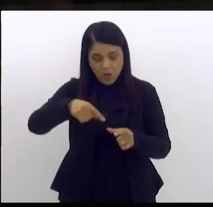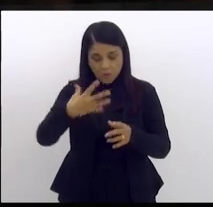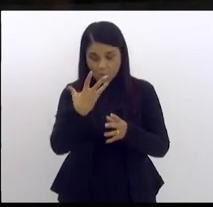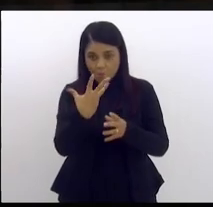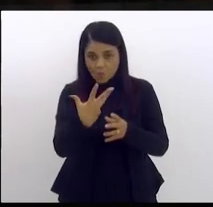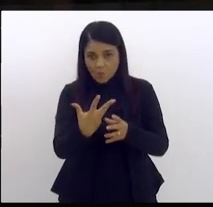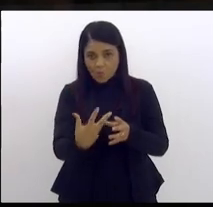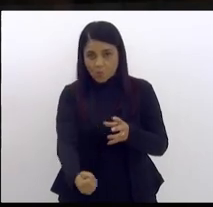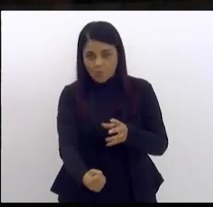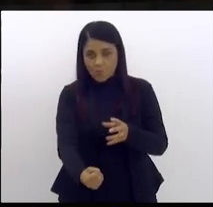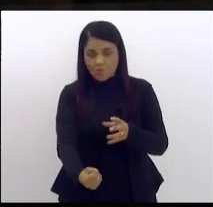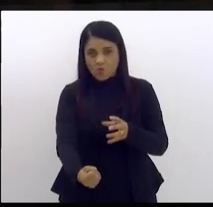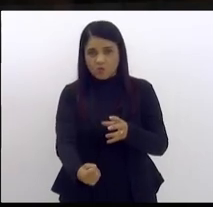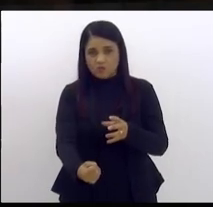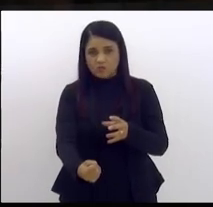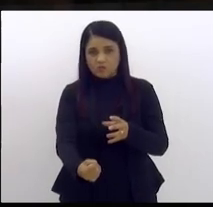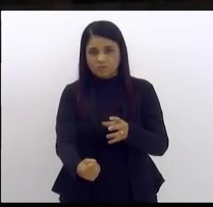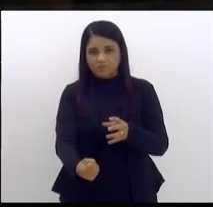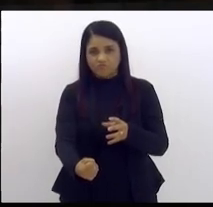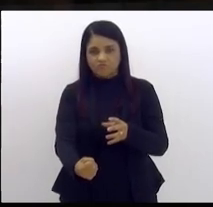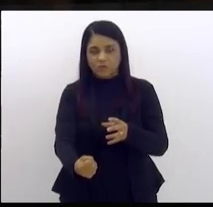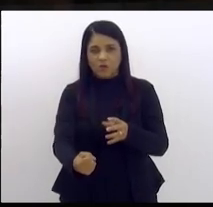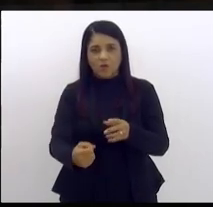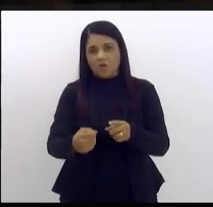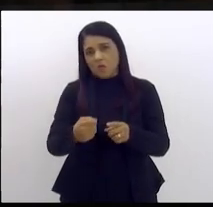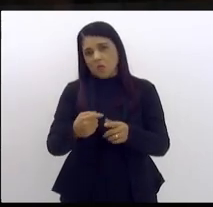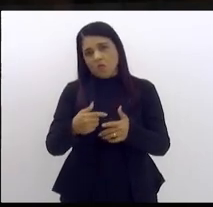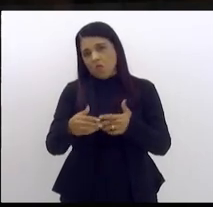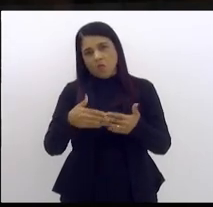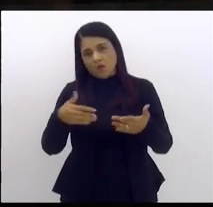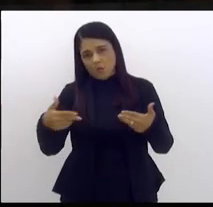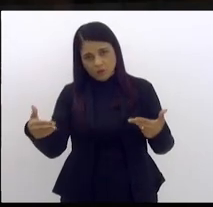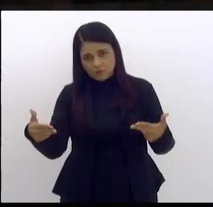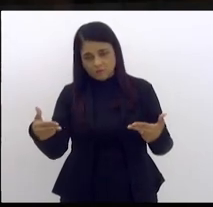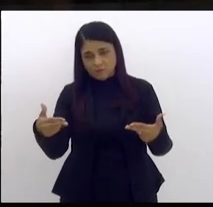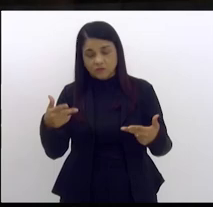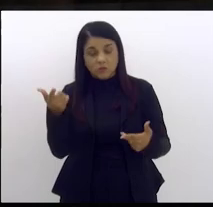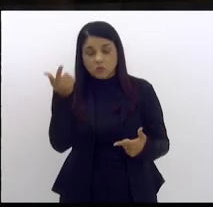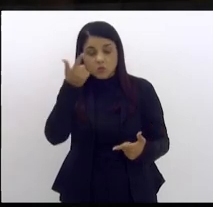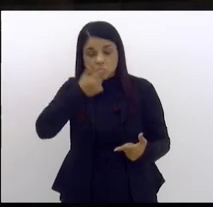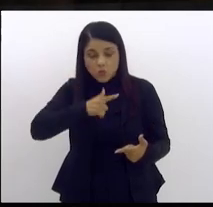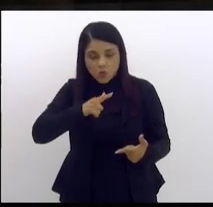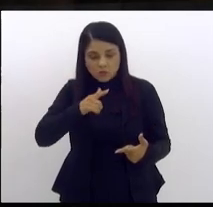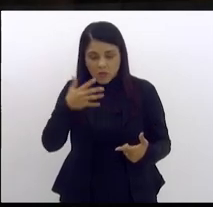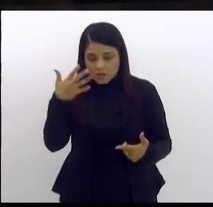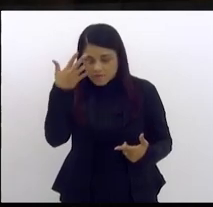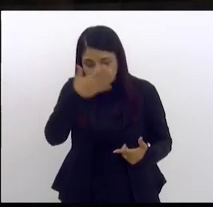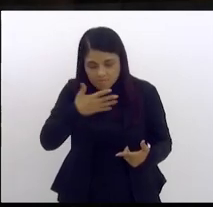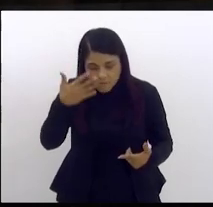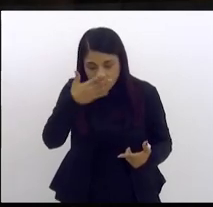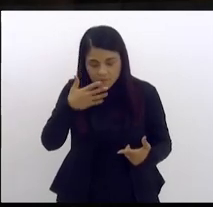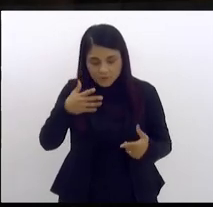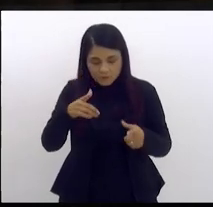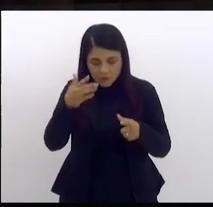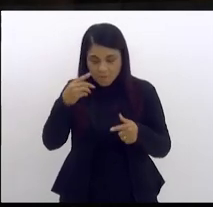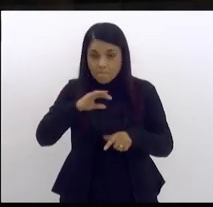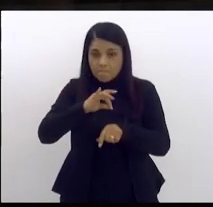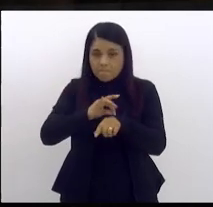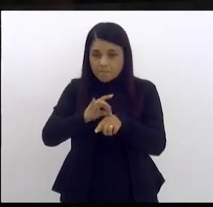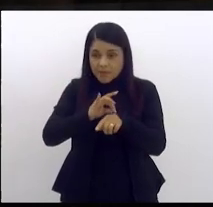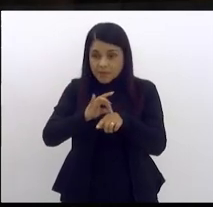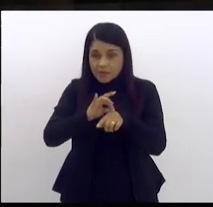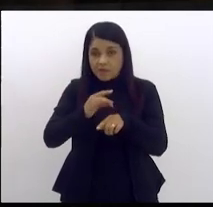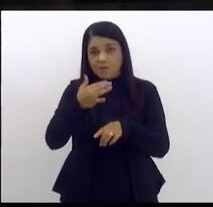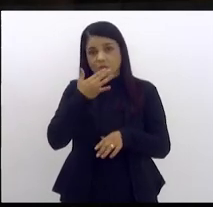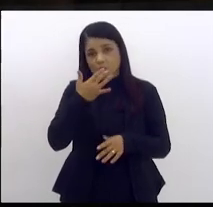toda e e qualquer partícula que por isso você não consegue nem vislumbrar por isso é preta e ela disse que é